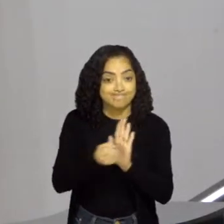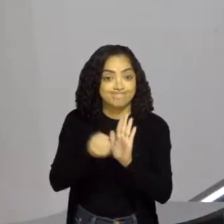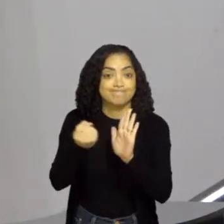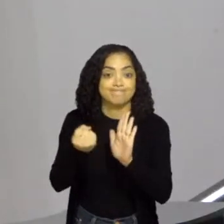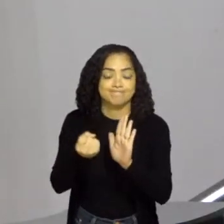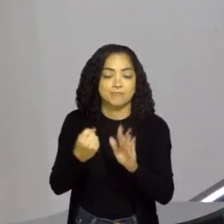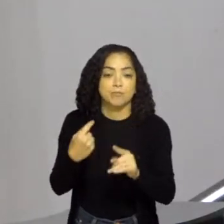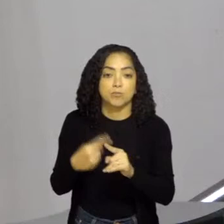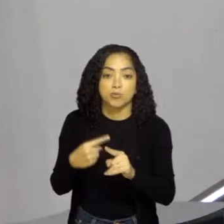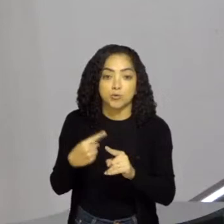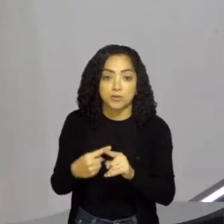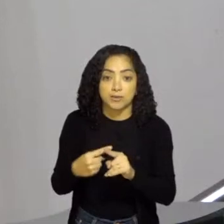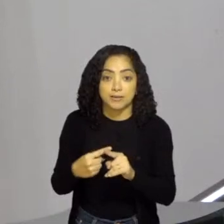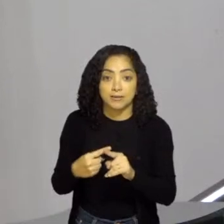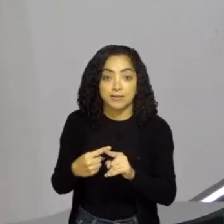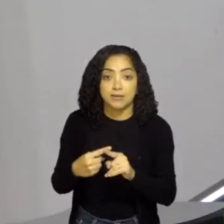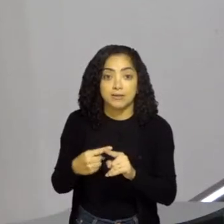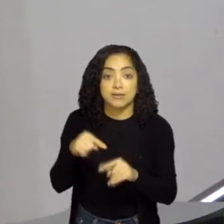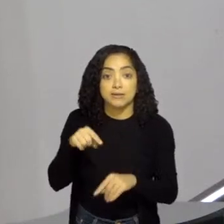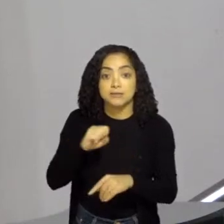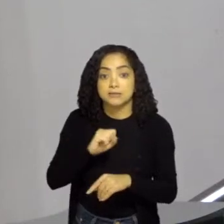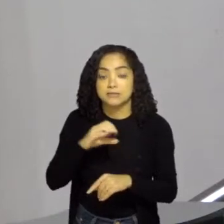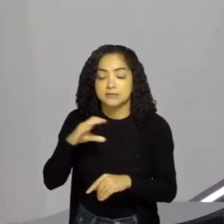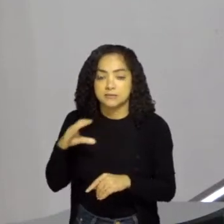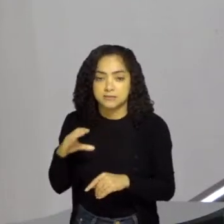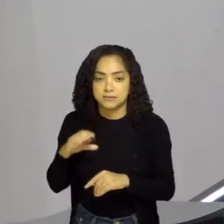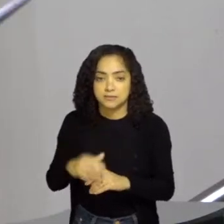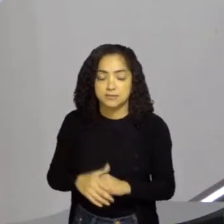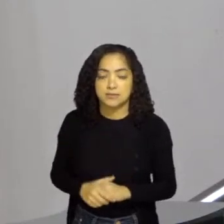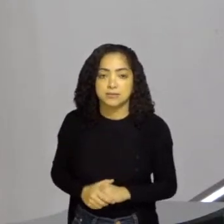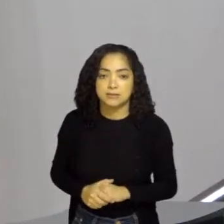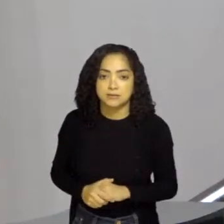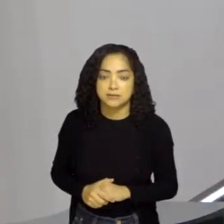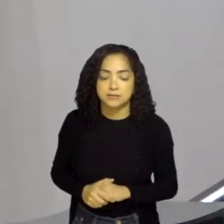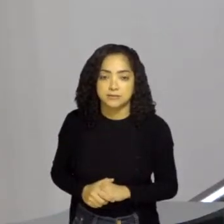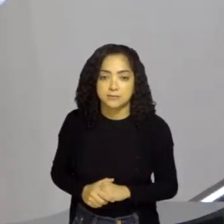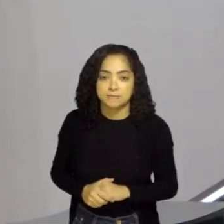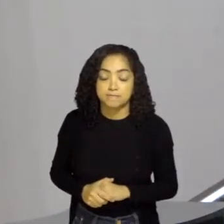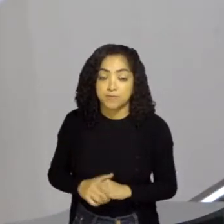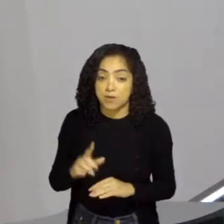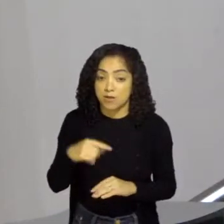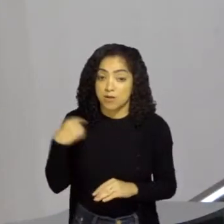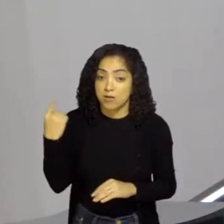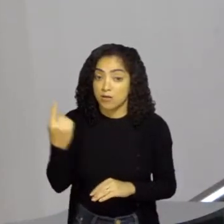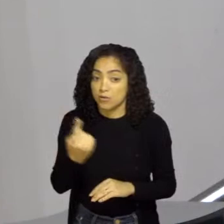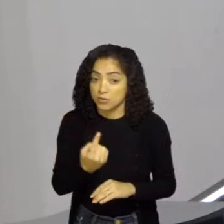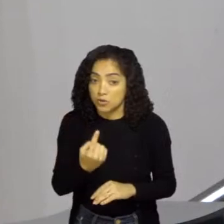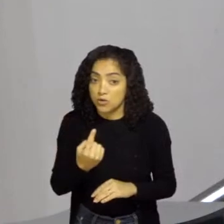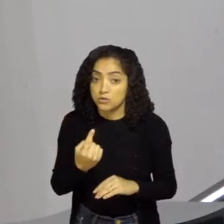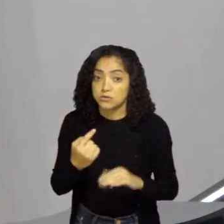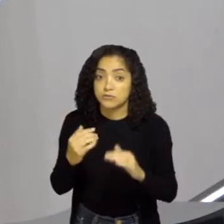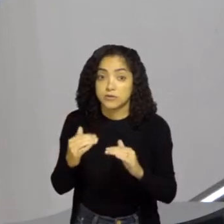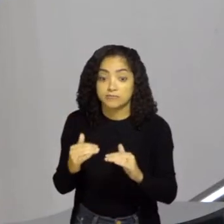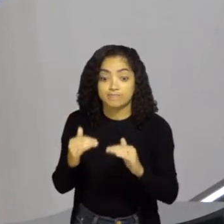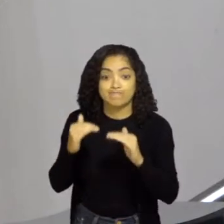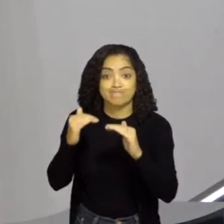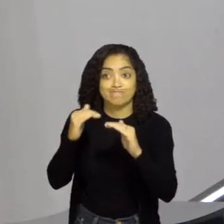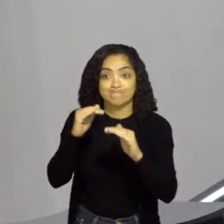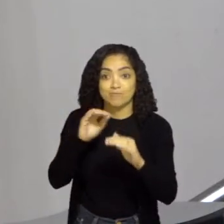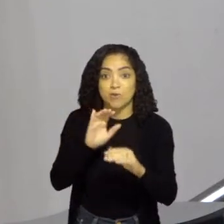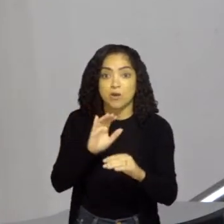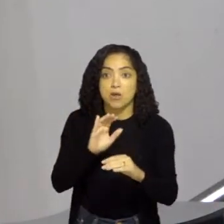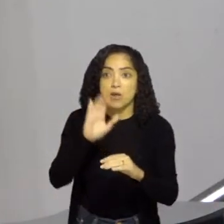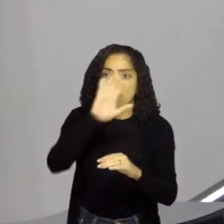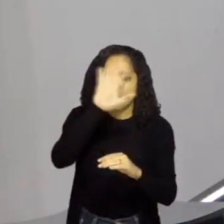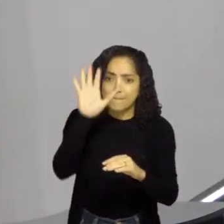de Santa Catarina, presidente Mauro, não, nós vamos levar isso para o Brasil.